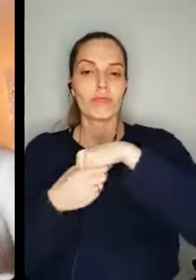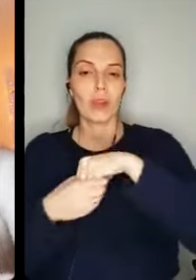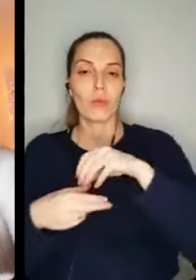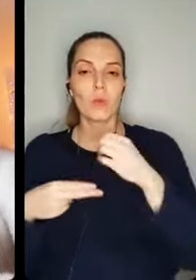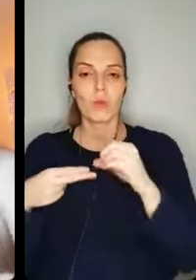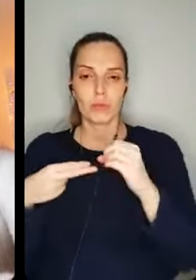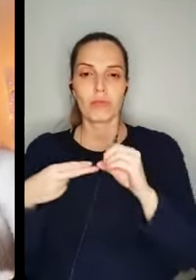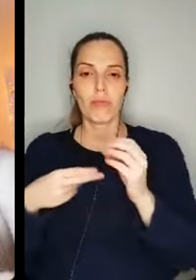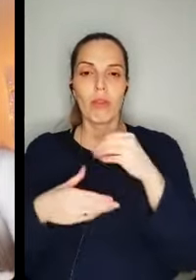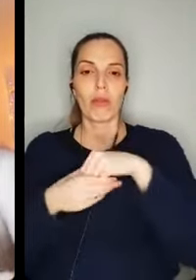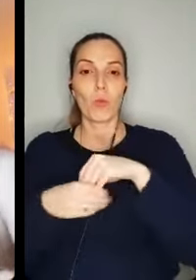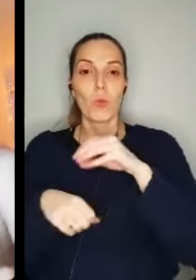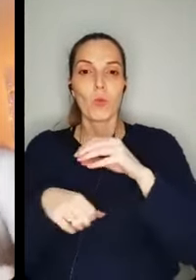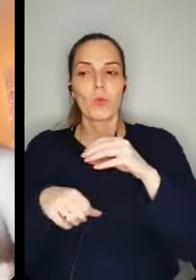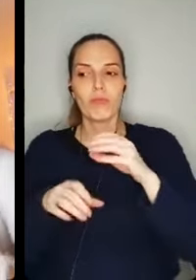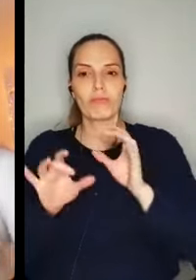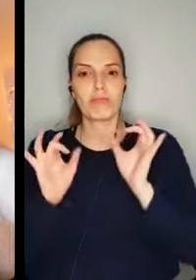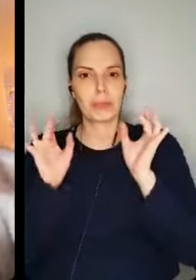curso?